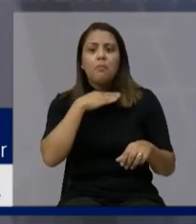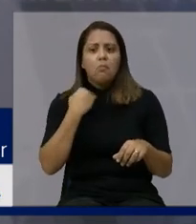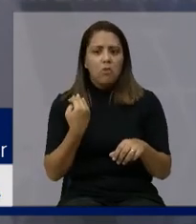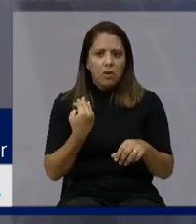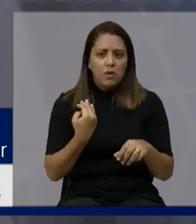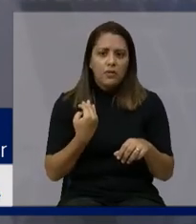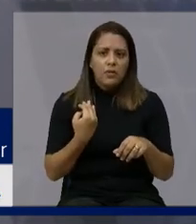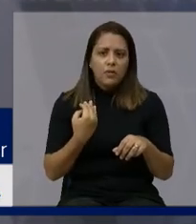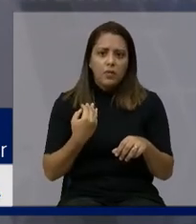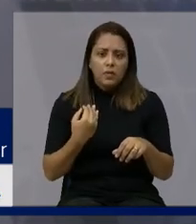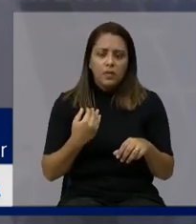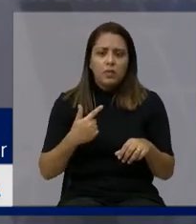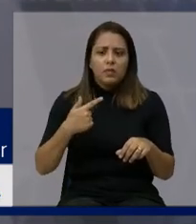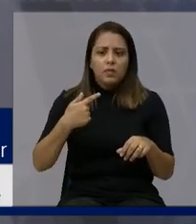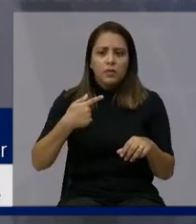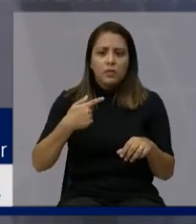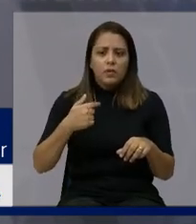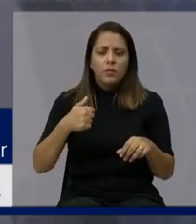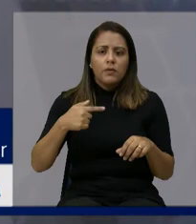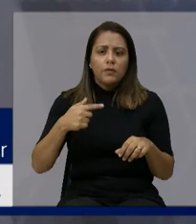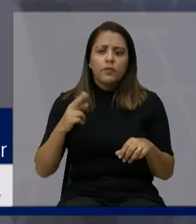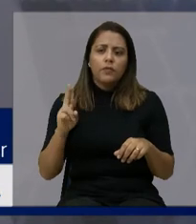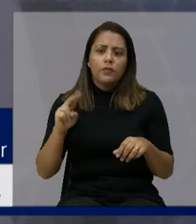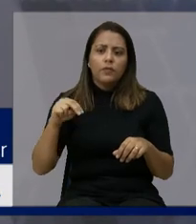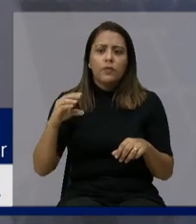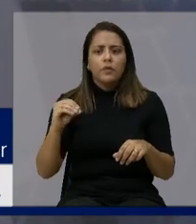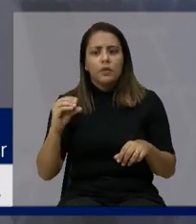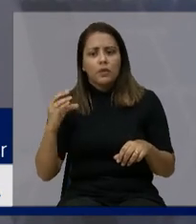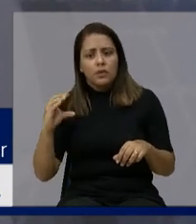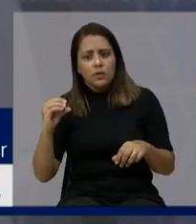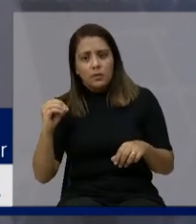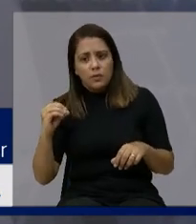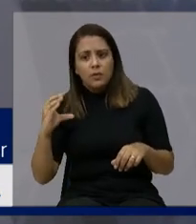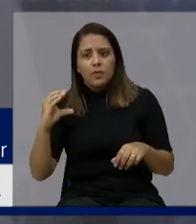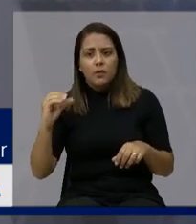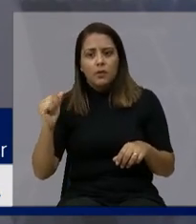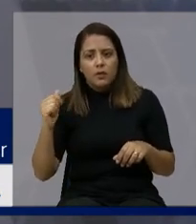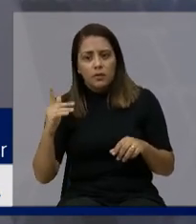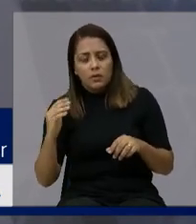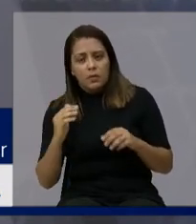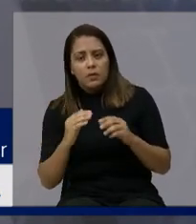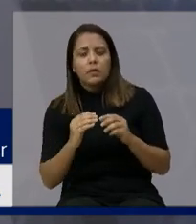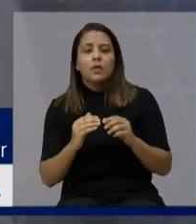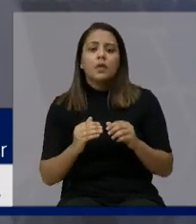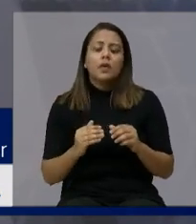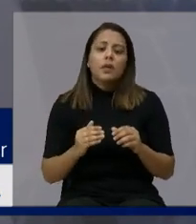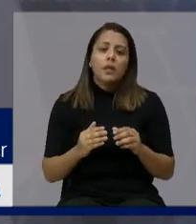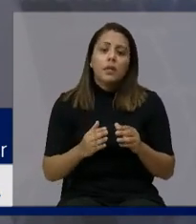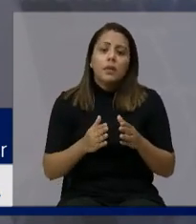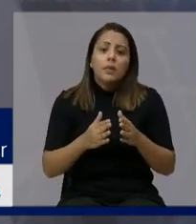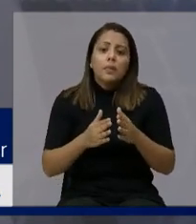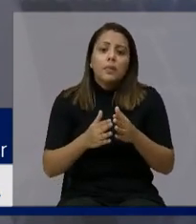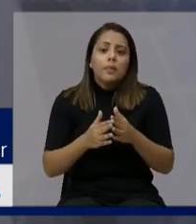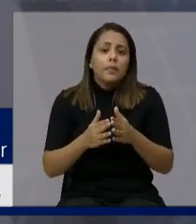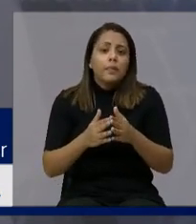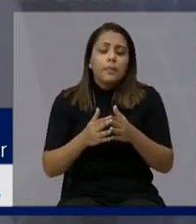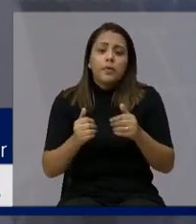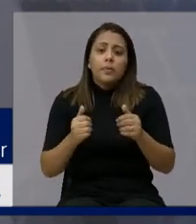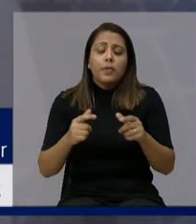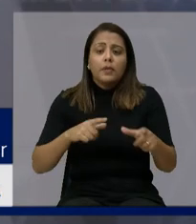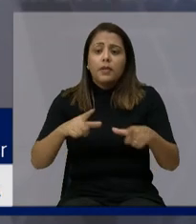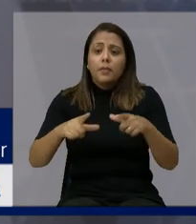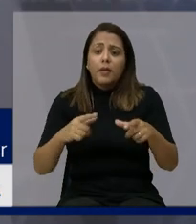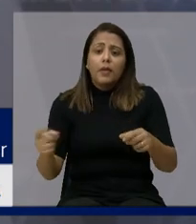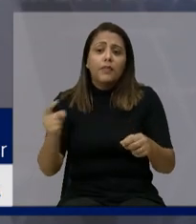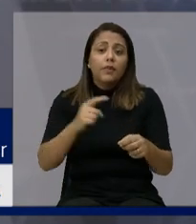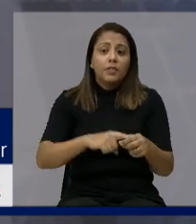Casa insistiu na volta ao trabalho do grupo de risco. A Fundação não forneceu EPI